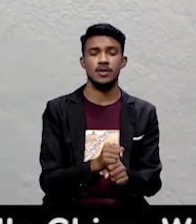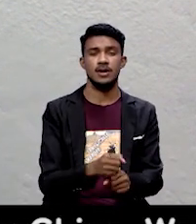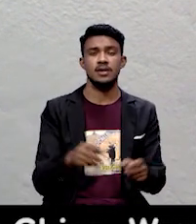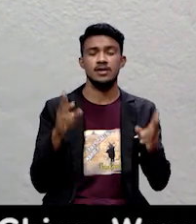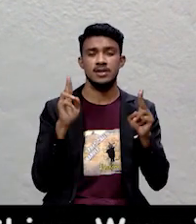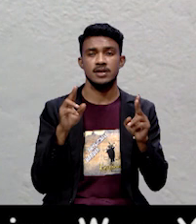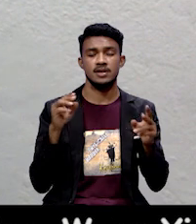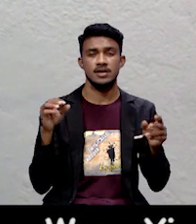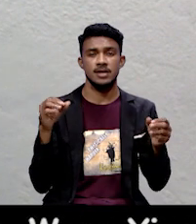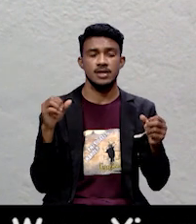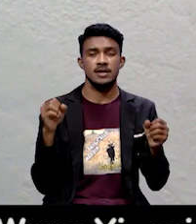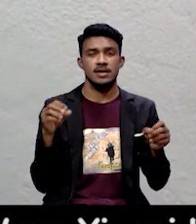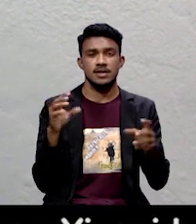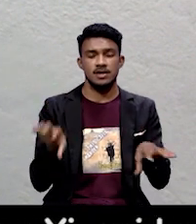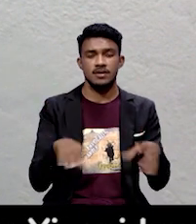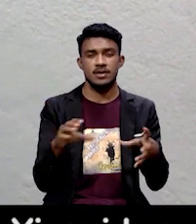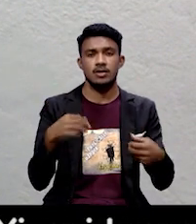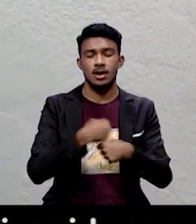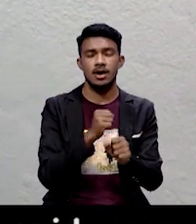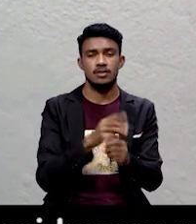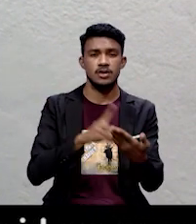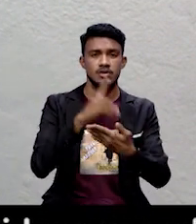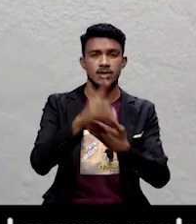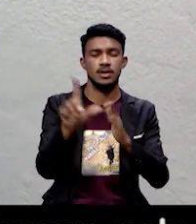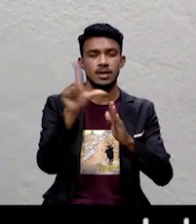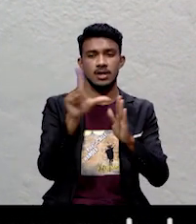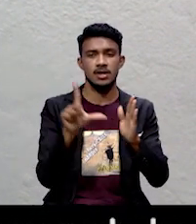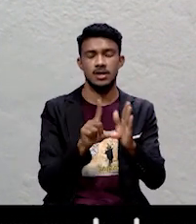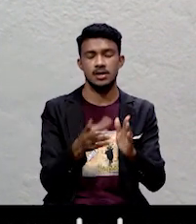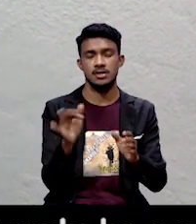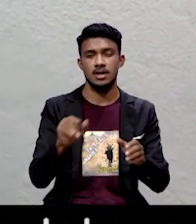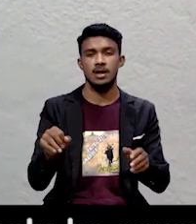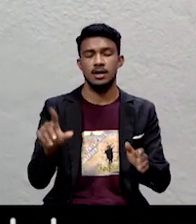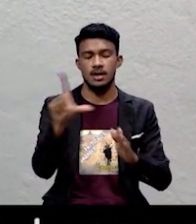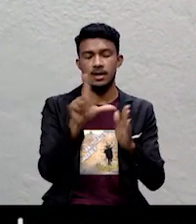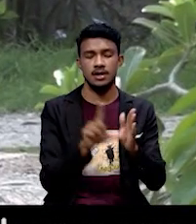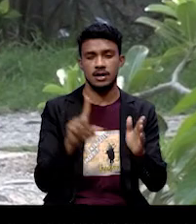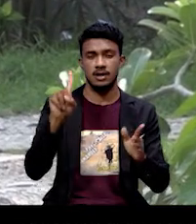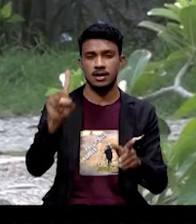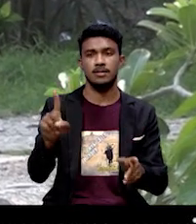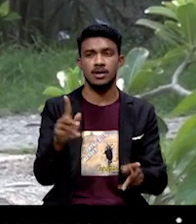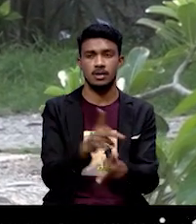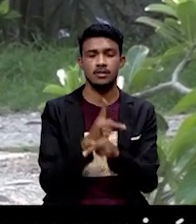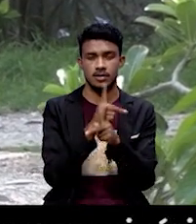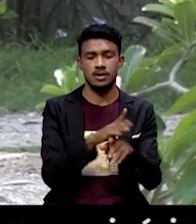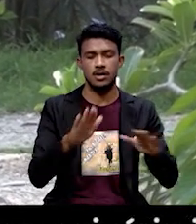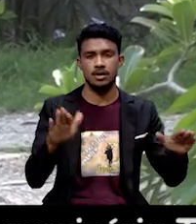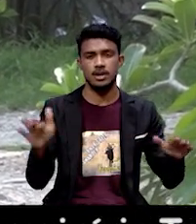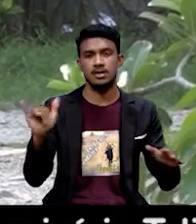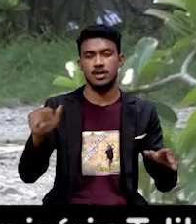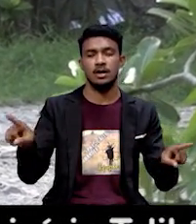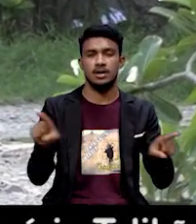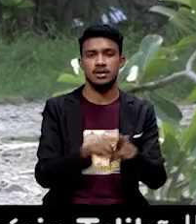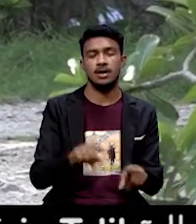desenvolve lei sira. Então, lei ida maka konaba lei proteção ba labarek organização sociedade civil hanesang